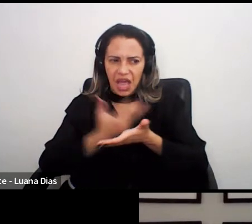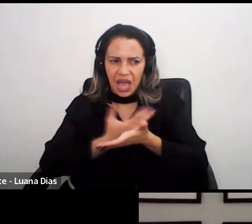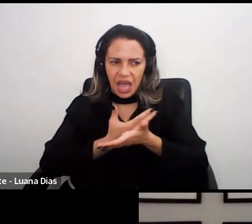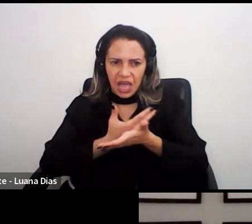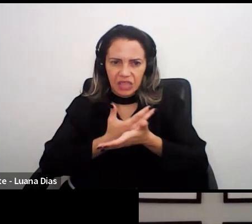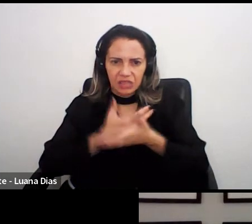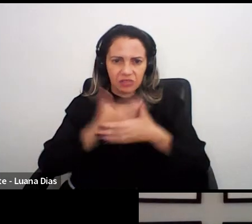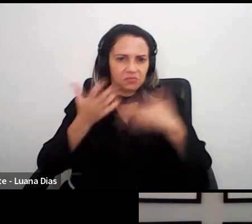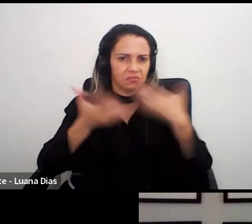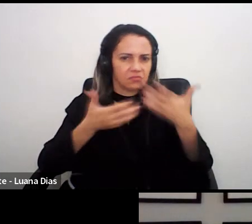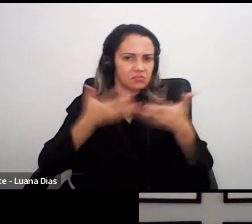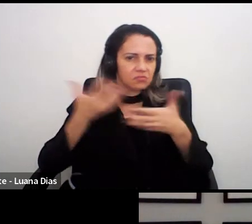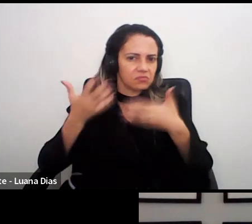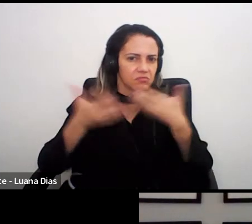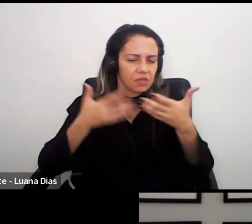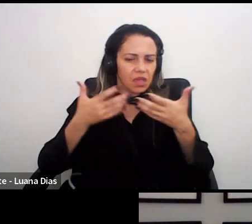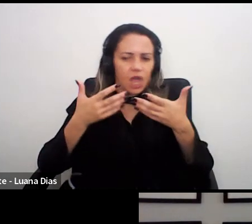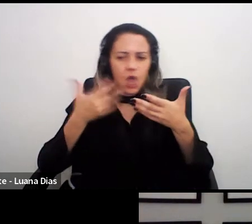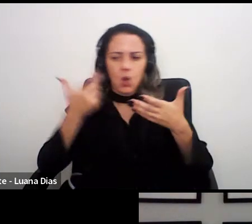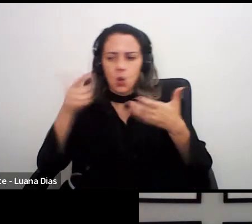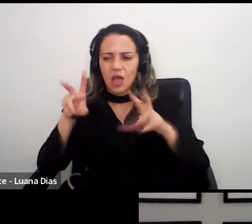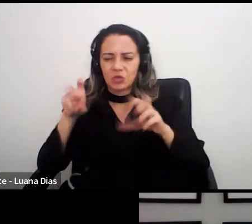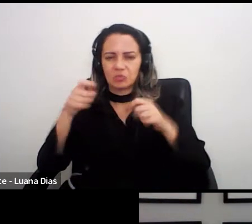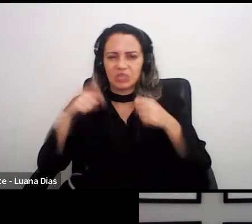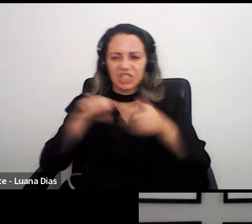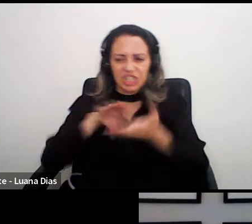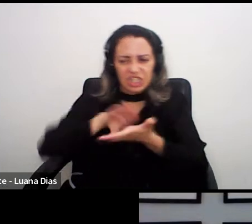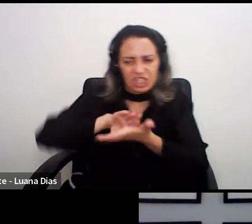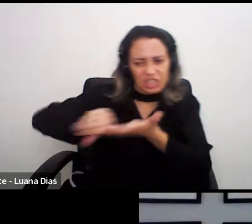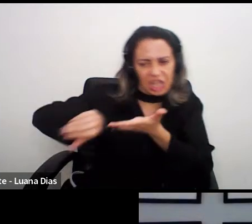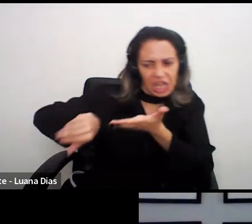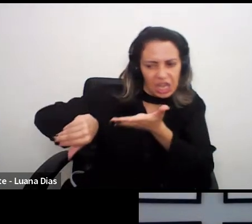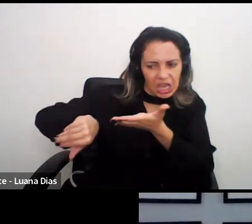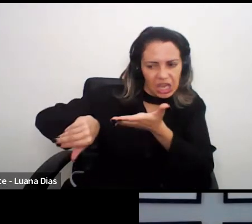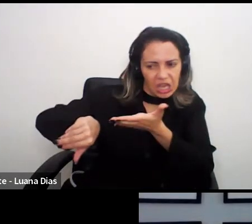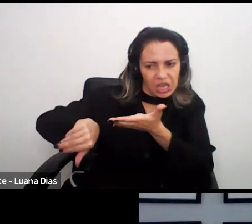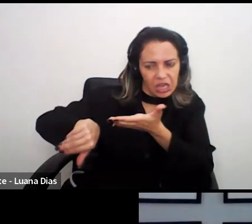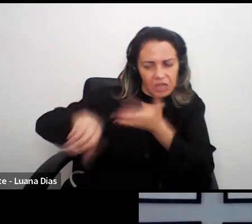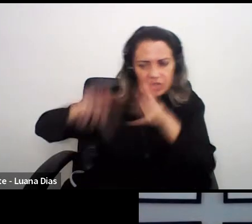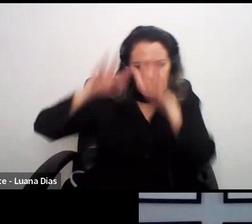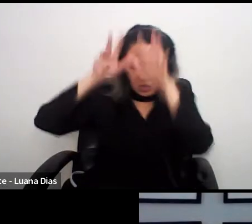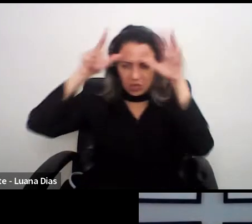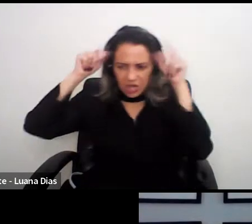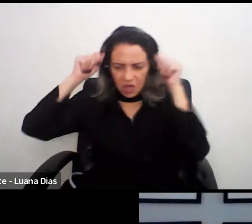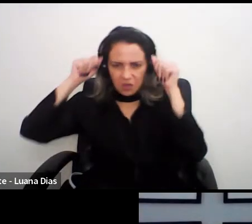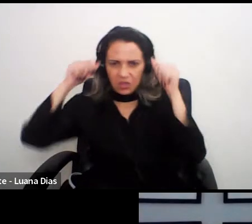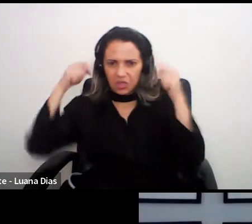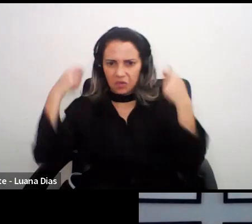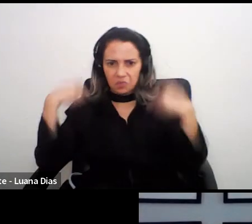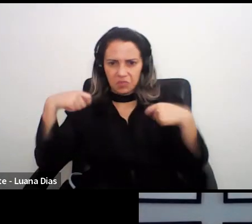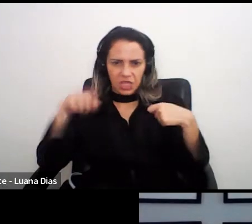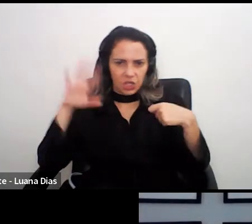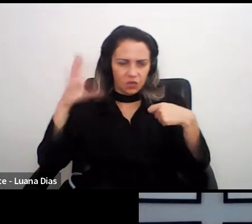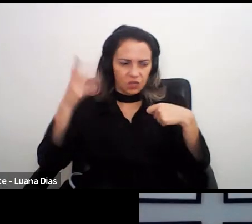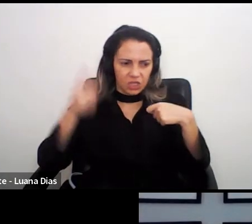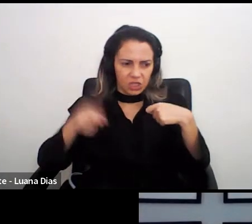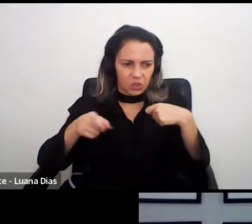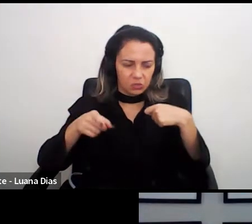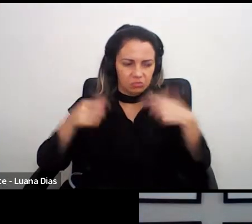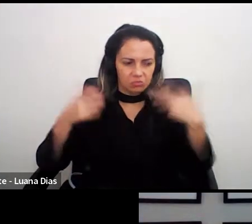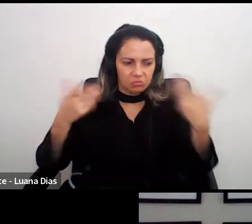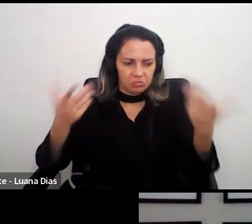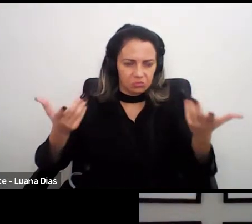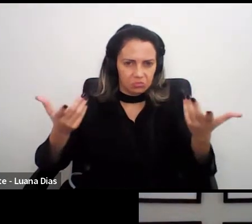elas devem ficar fora do tribunal? O tribunal não deve cuidar disso? Né? O tribunal é mesmo para julgar litígio